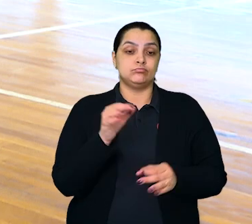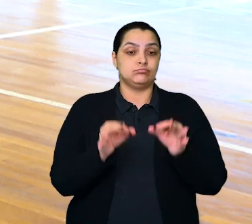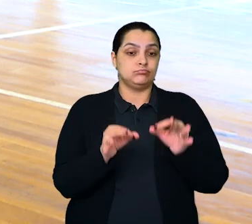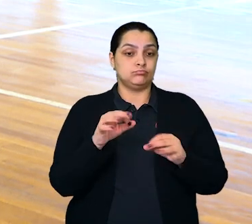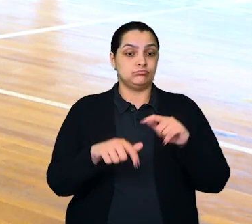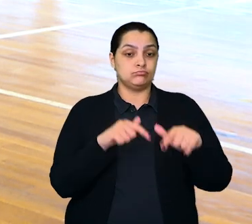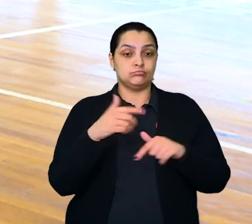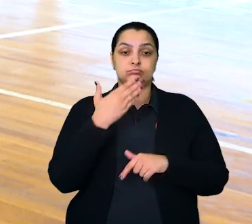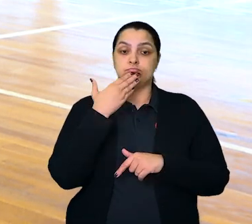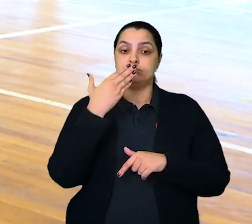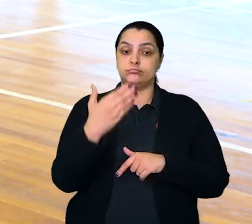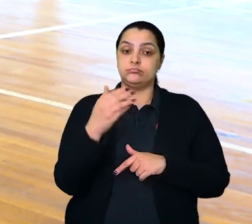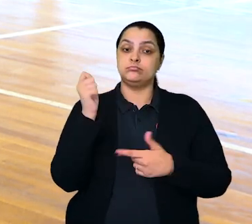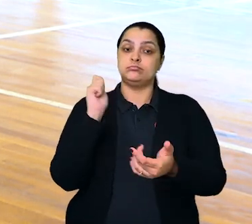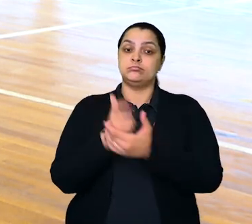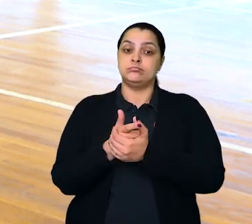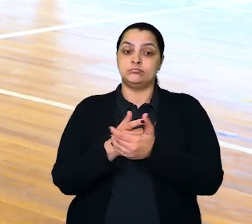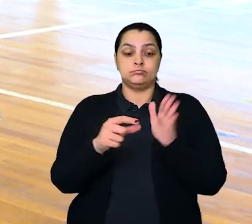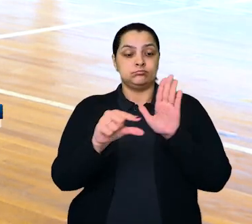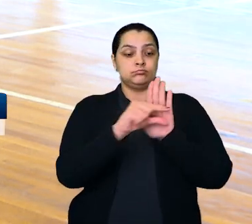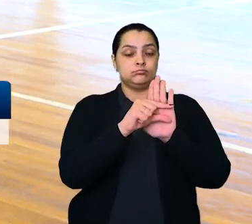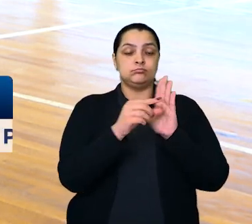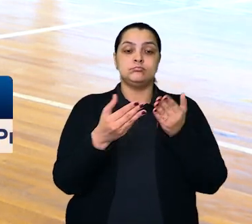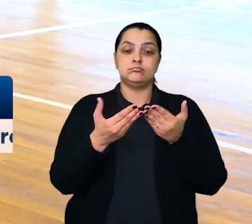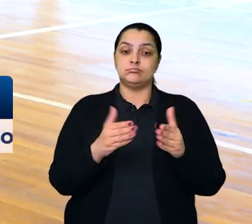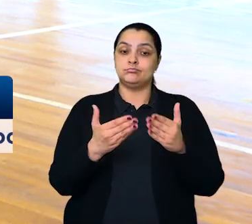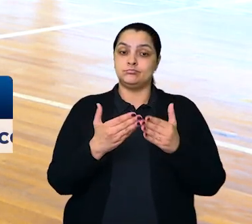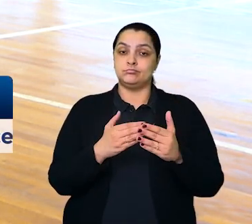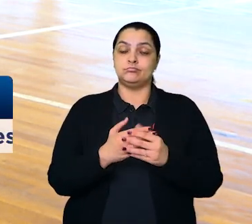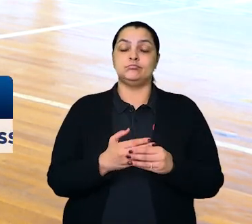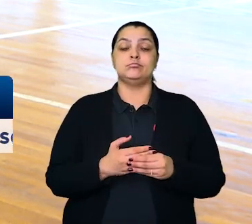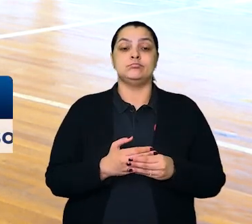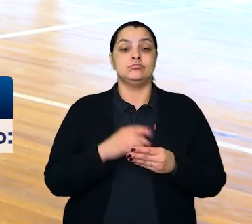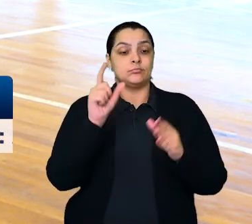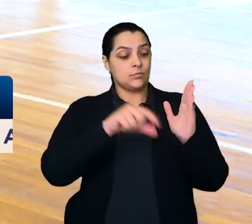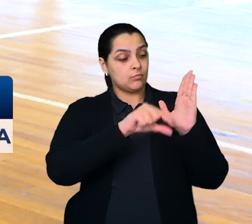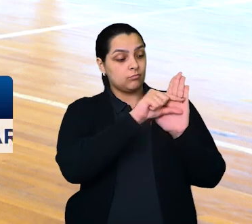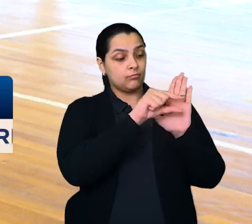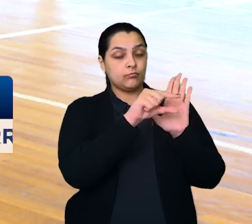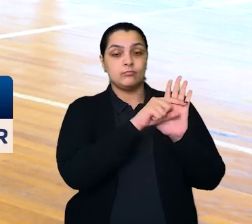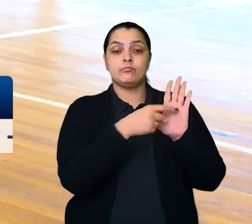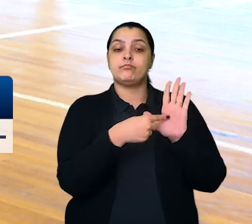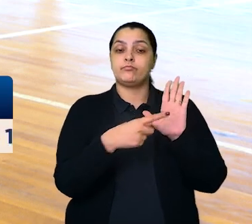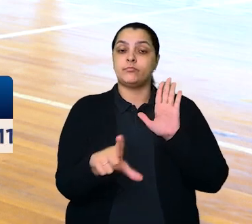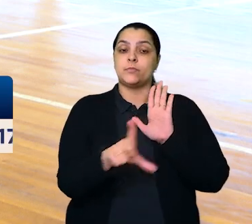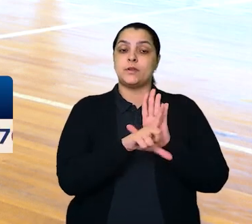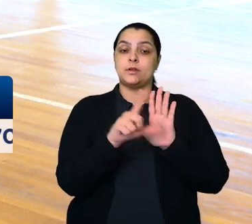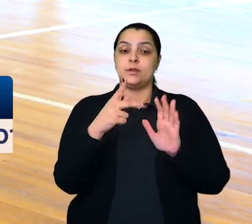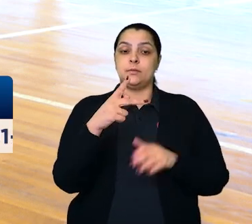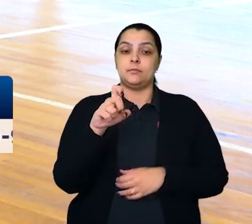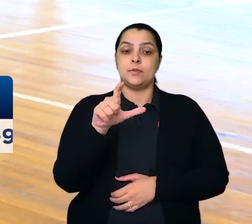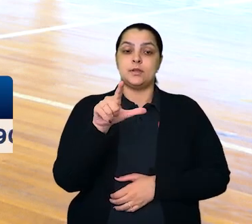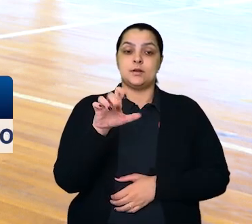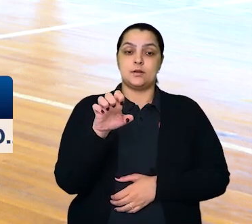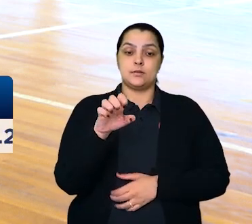do Trabalho, pediu o pagamento da cláusula compensatória, que é um dispositivo previsto na Lei Pelé. A norma estabelece